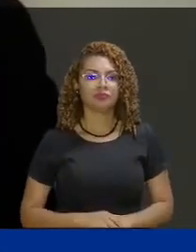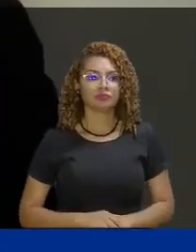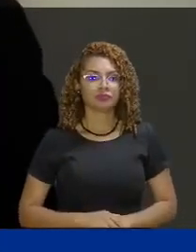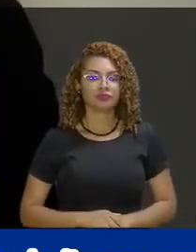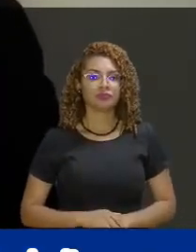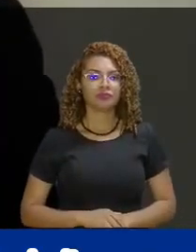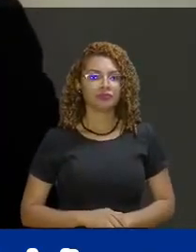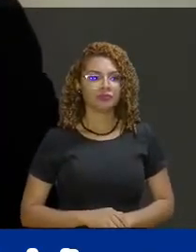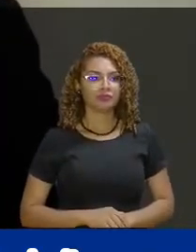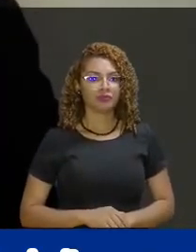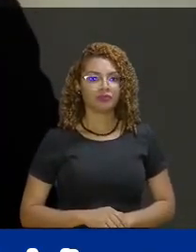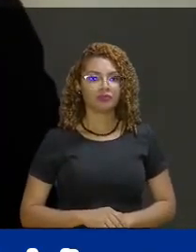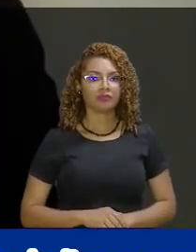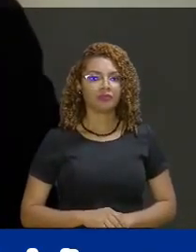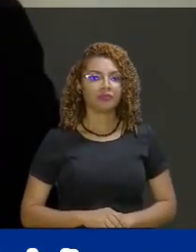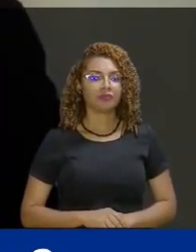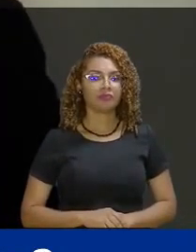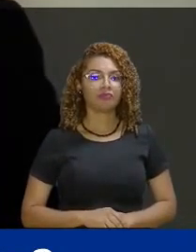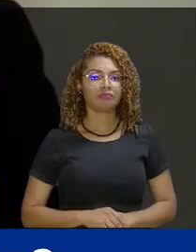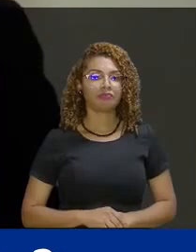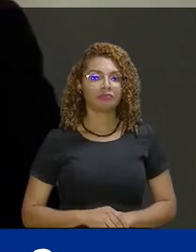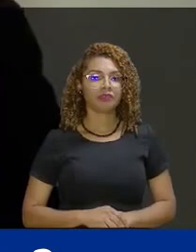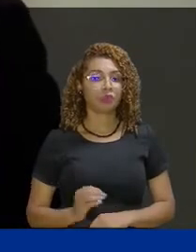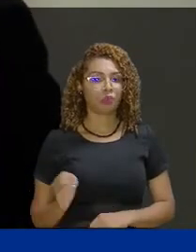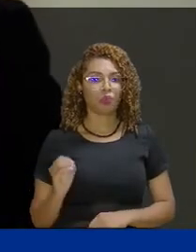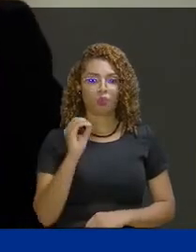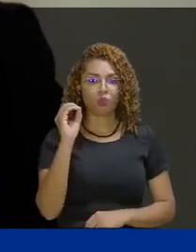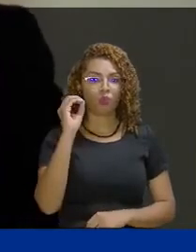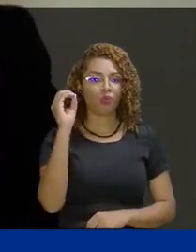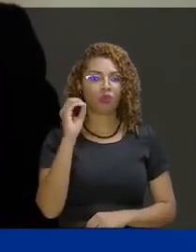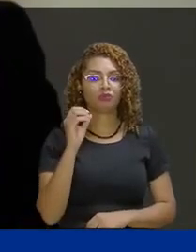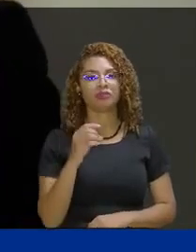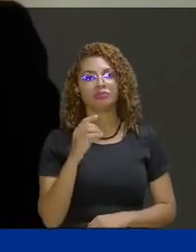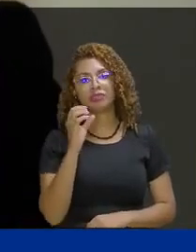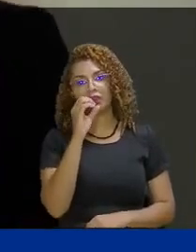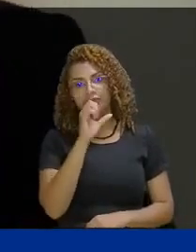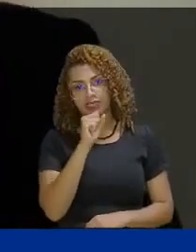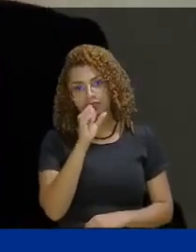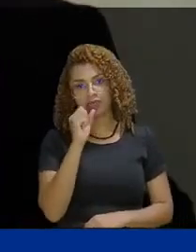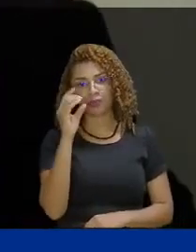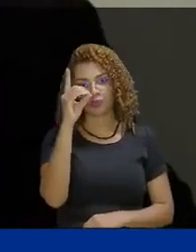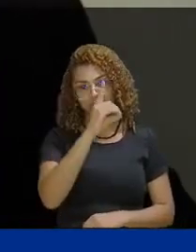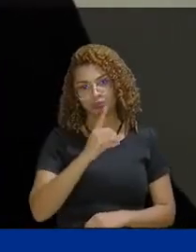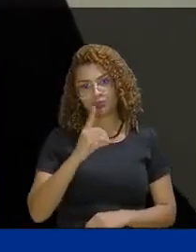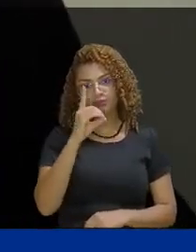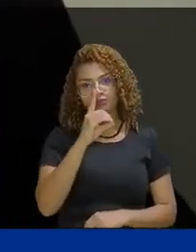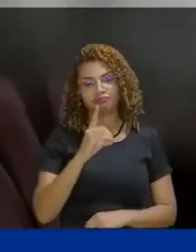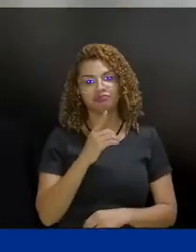dedico e espero que todos tenham um ótimo final de semana, tá bom? Até a semana que vem, se Deus quiser.